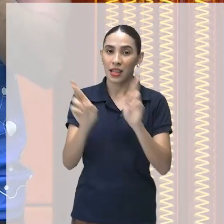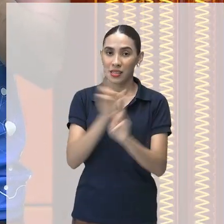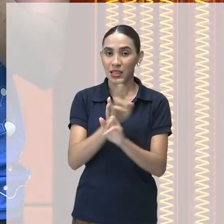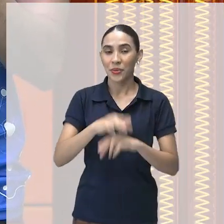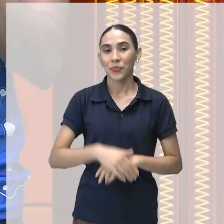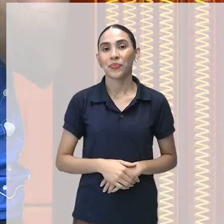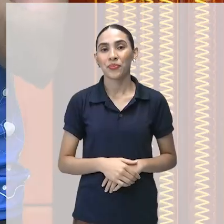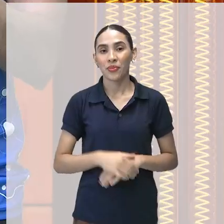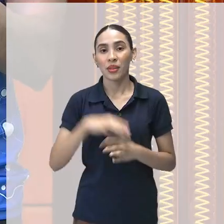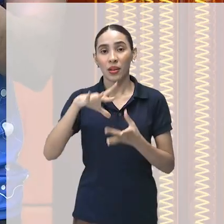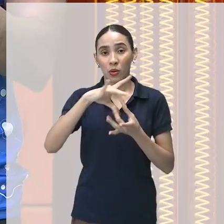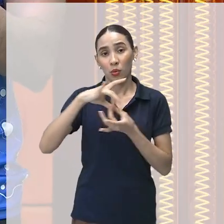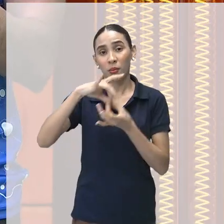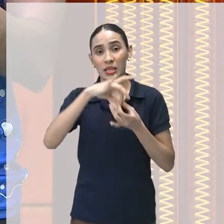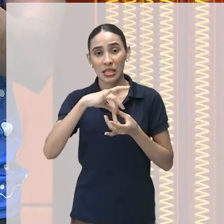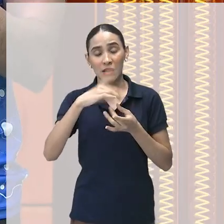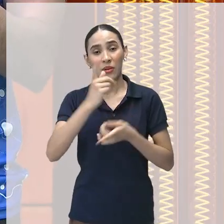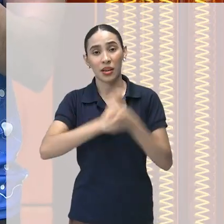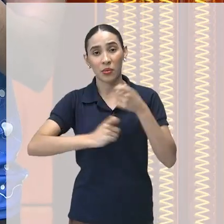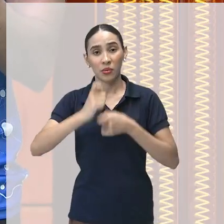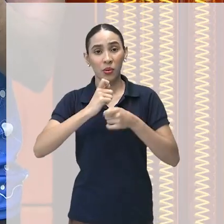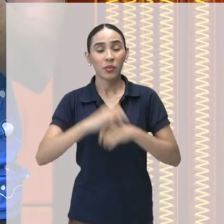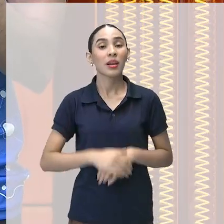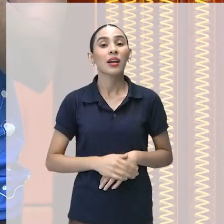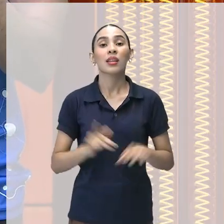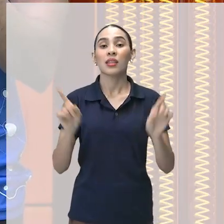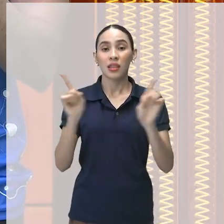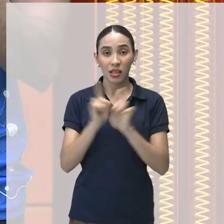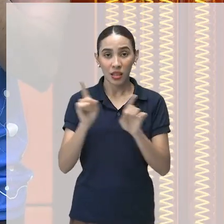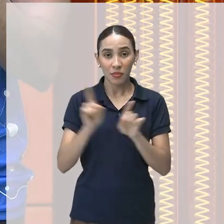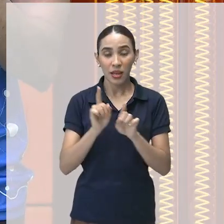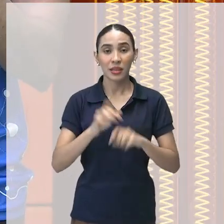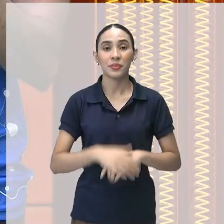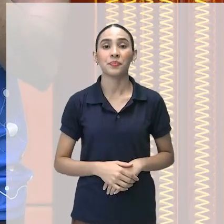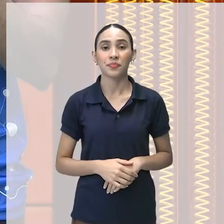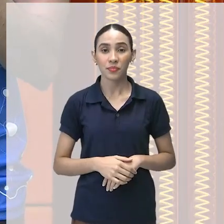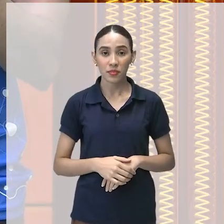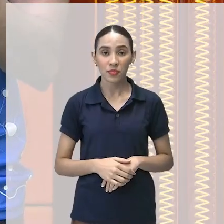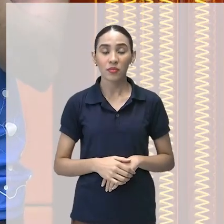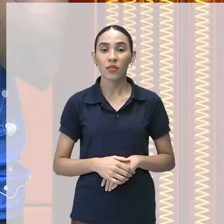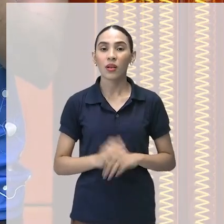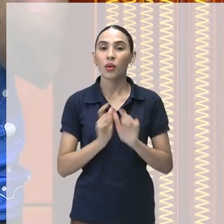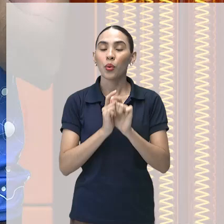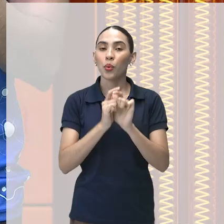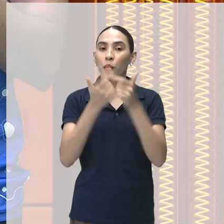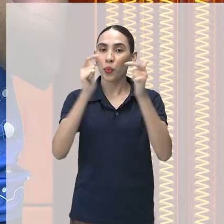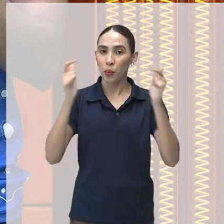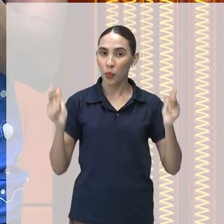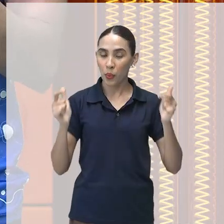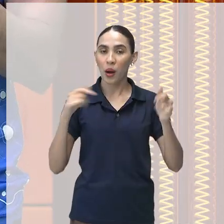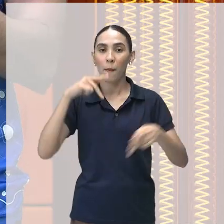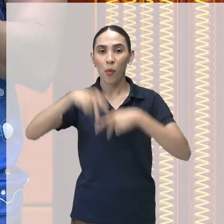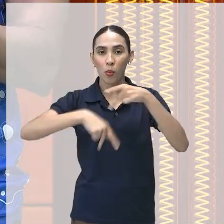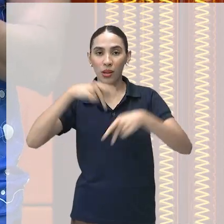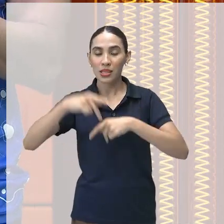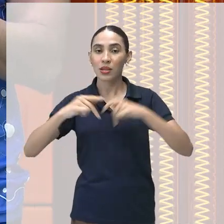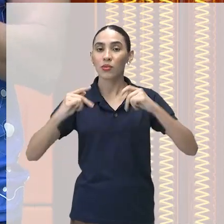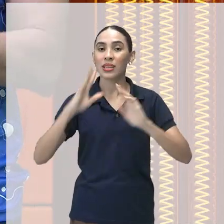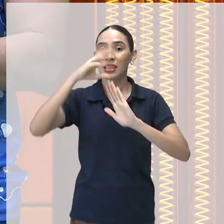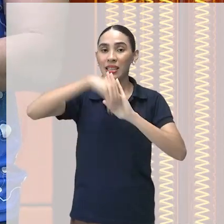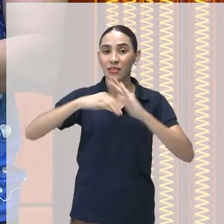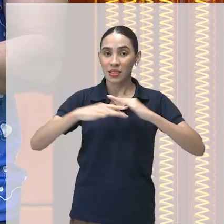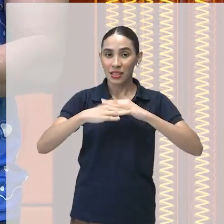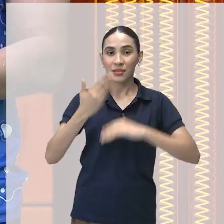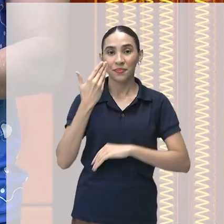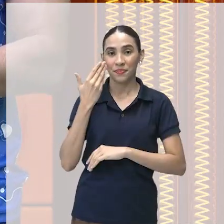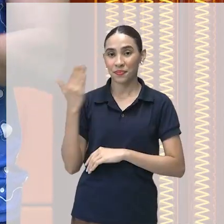entre a globalização econômica e também o crescimento da população urbana. Acompanhe